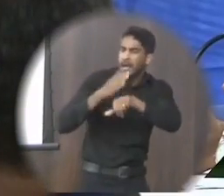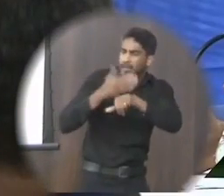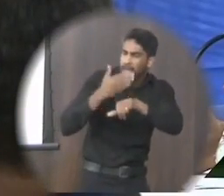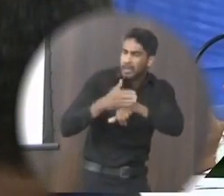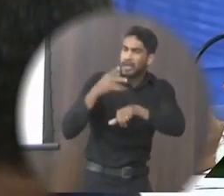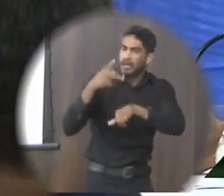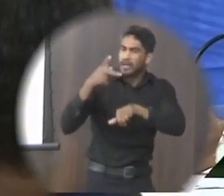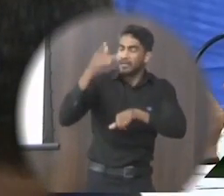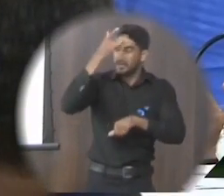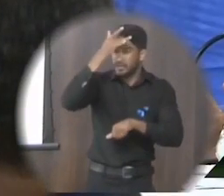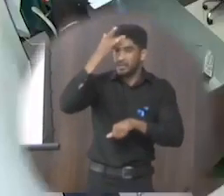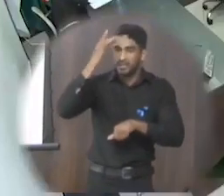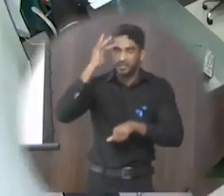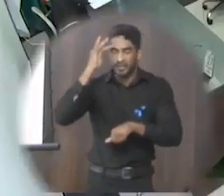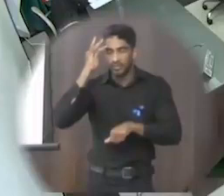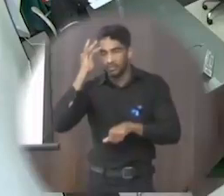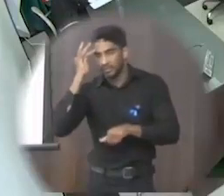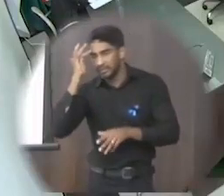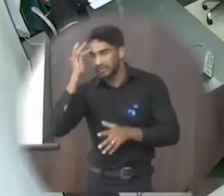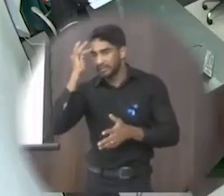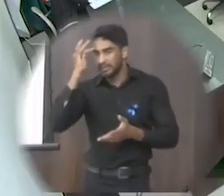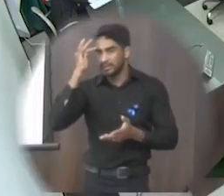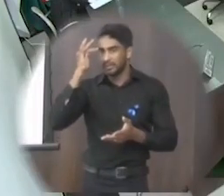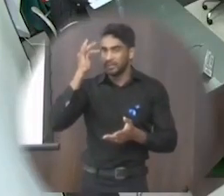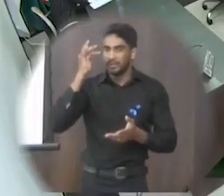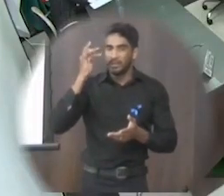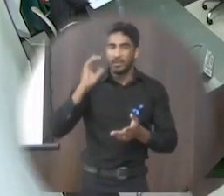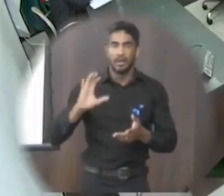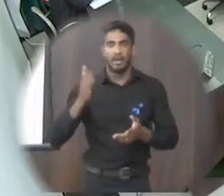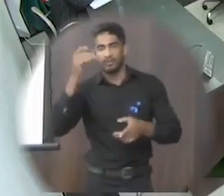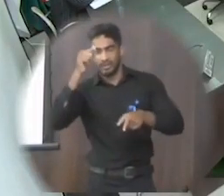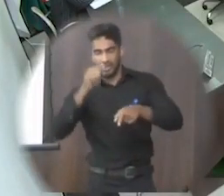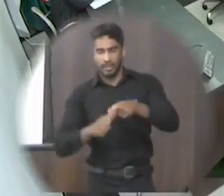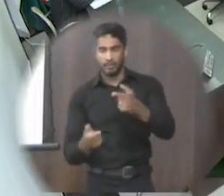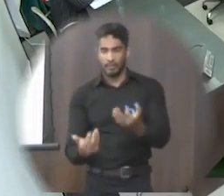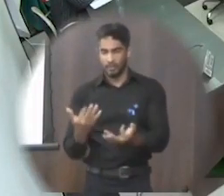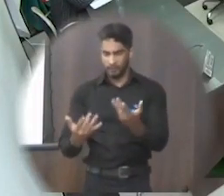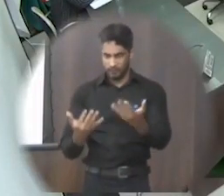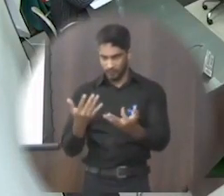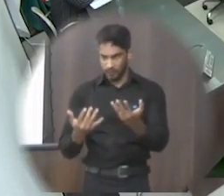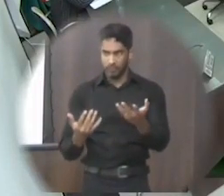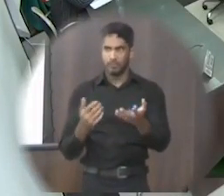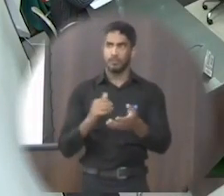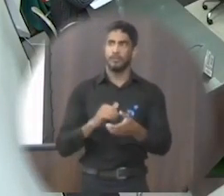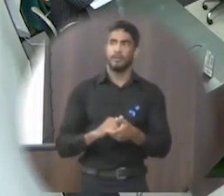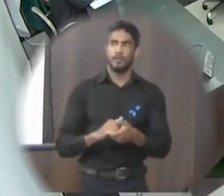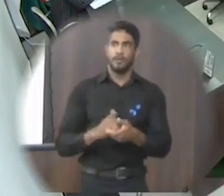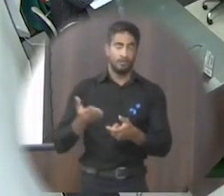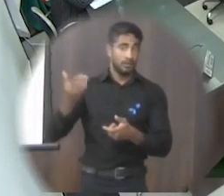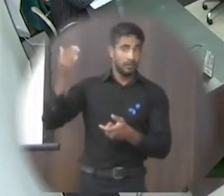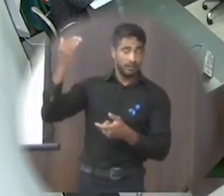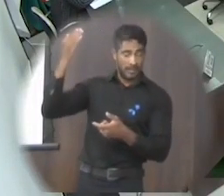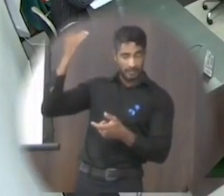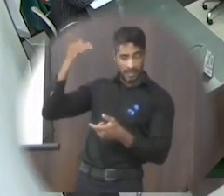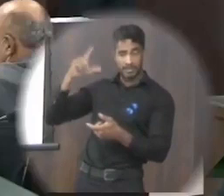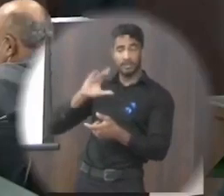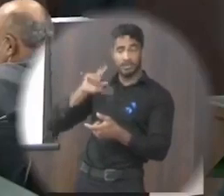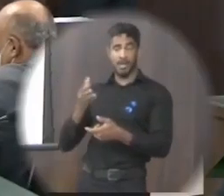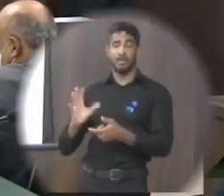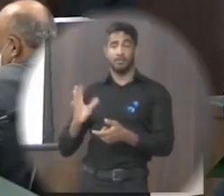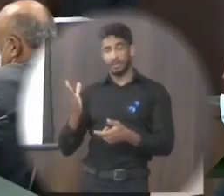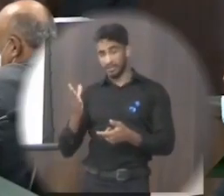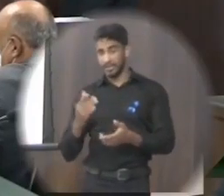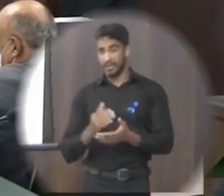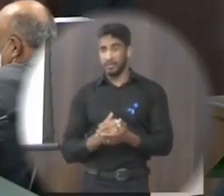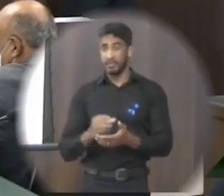treinamento num possível fogo, igual aconteceu, né? Então, esses dias atrás, talvez se tivesse alguém